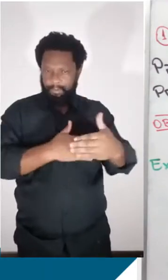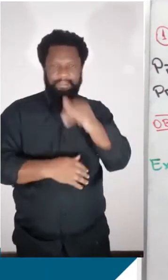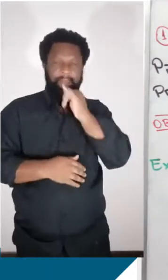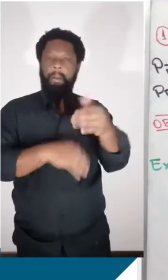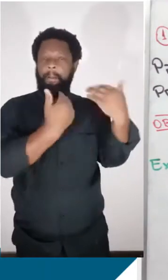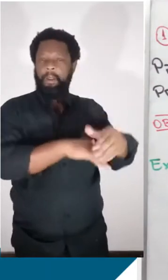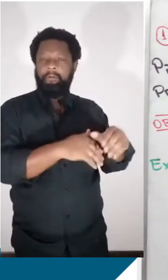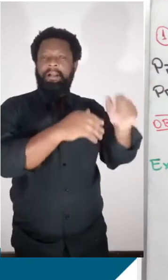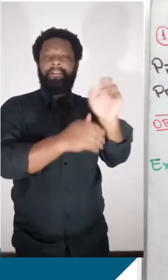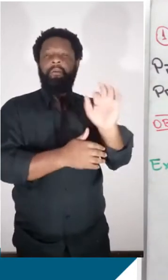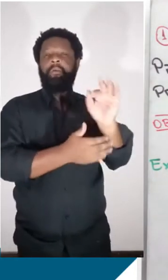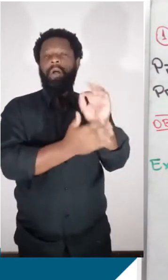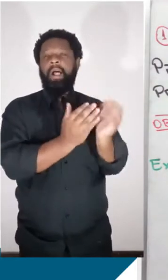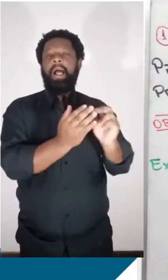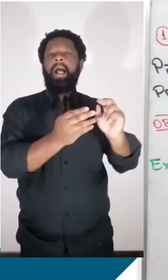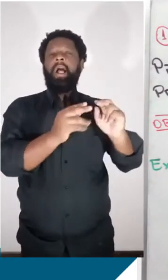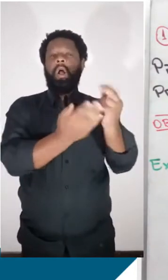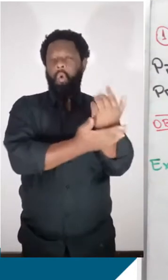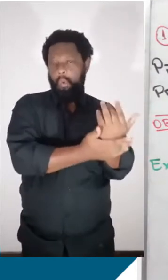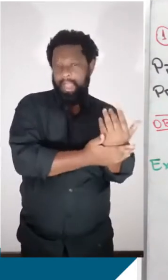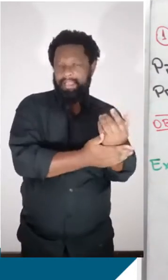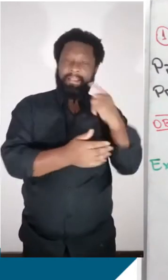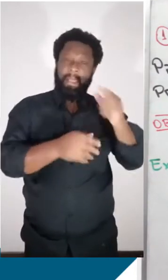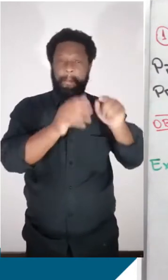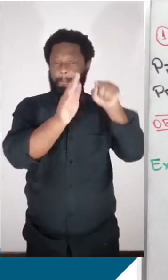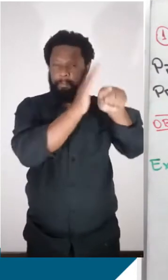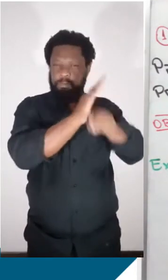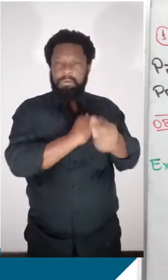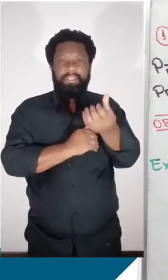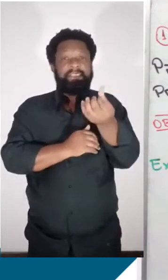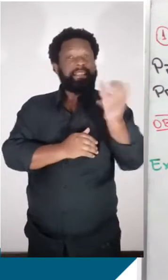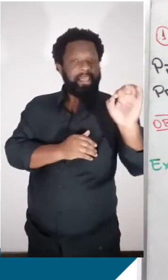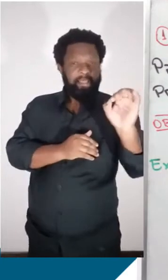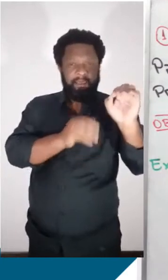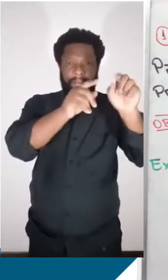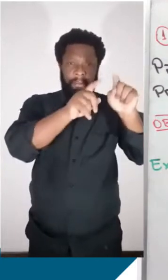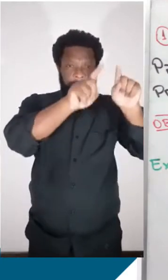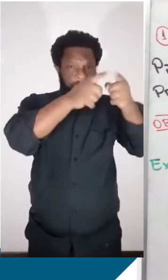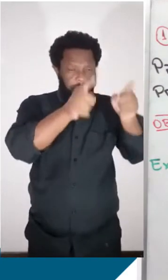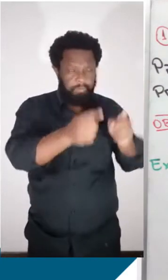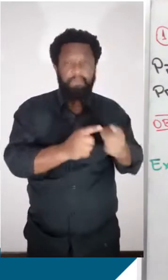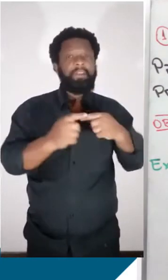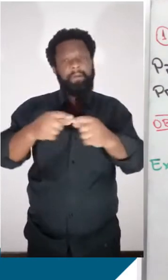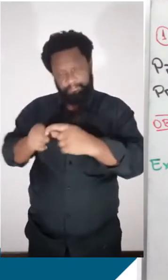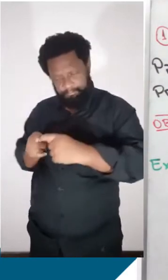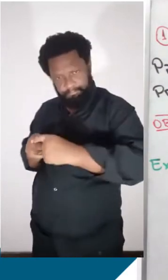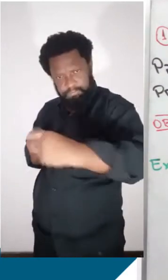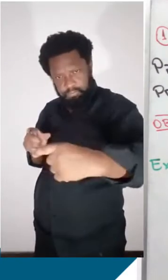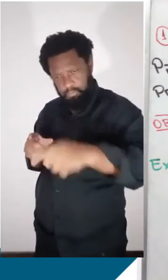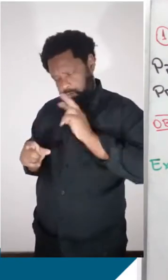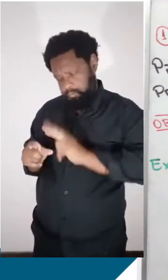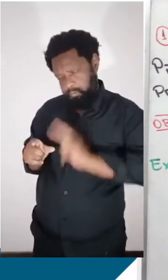exemplo? Vestibular da UERJ, tem 60 questões. Quando a gente vai lá para o vestibular da UERJ, tem 60 questões, nós